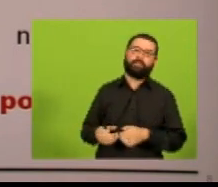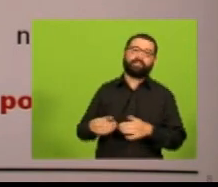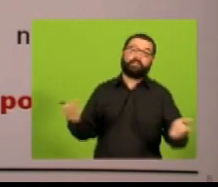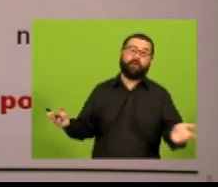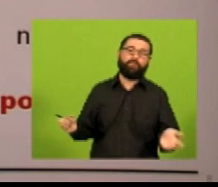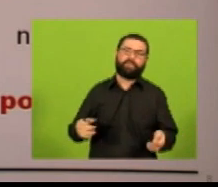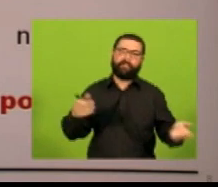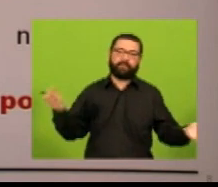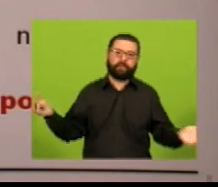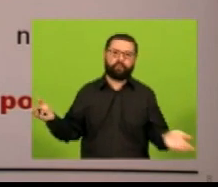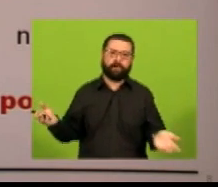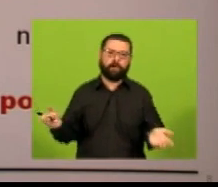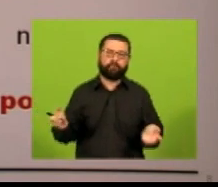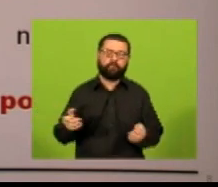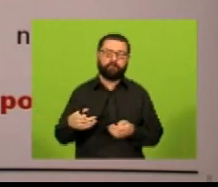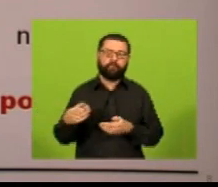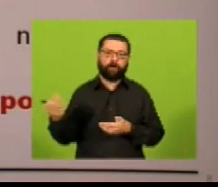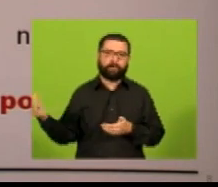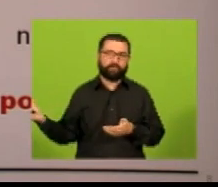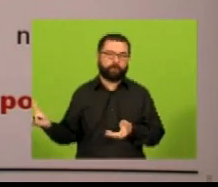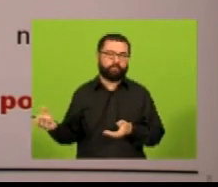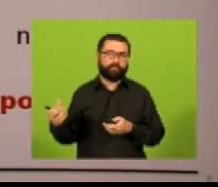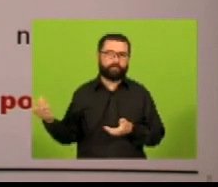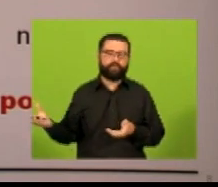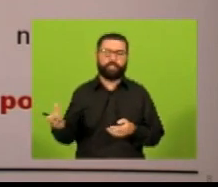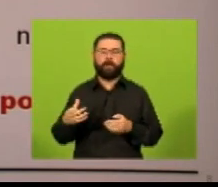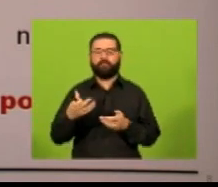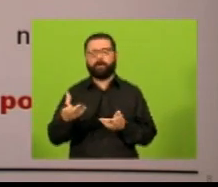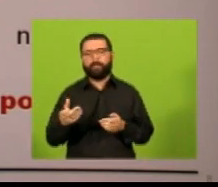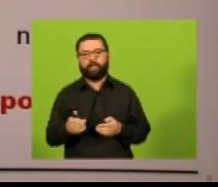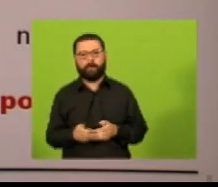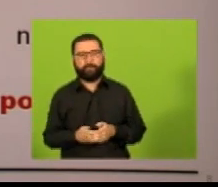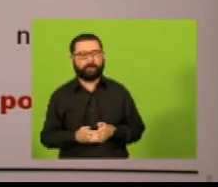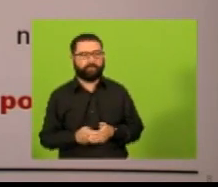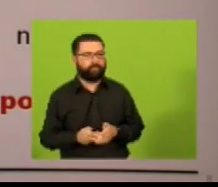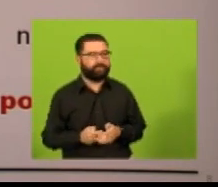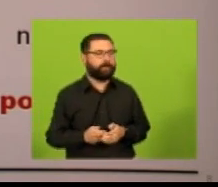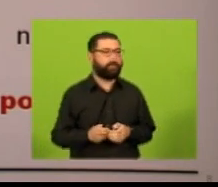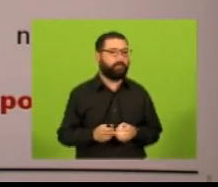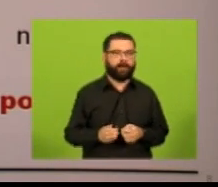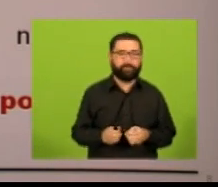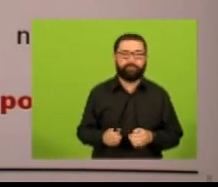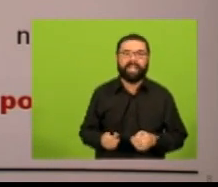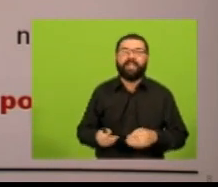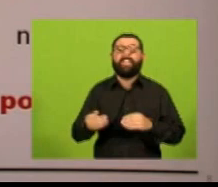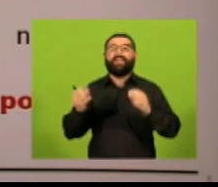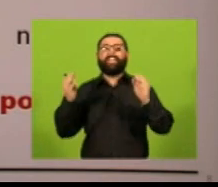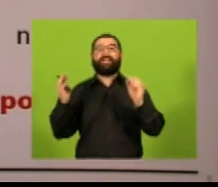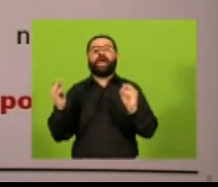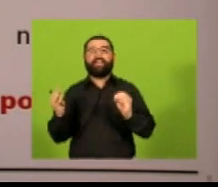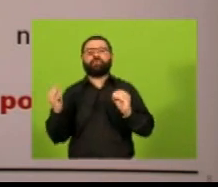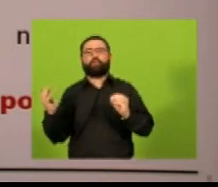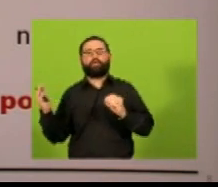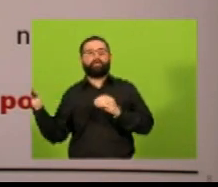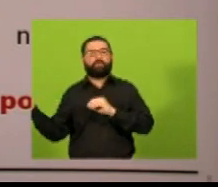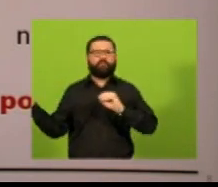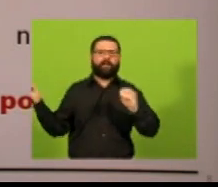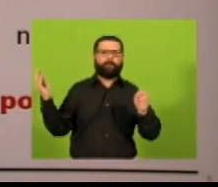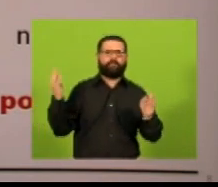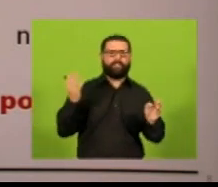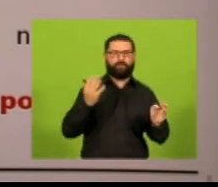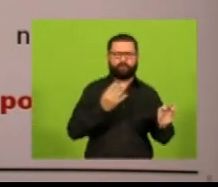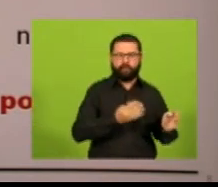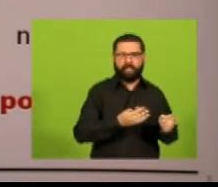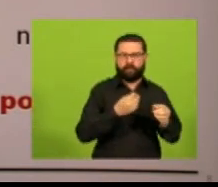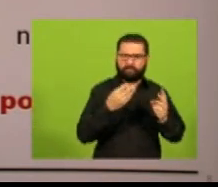vento, porque senão você vai estar jogando fora o seu produto, seu dinheiro, e a aplicação não vai ser adequada. E isso tudo que eu